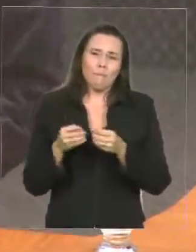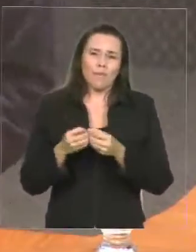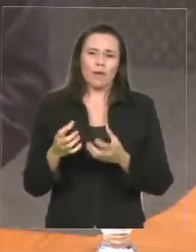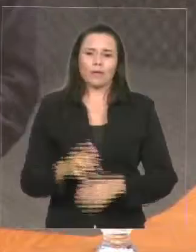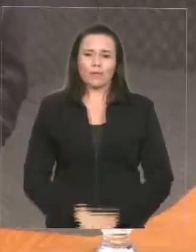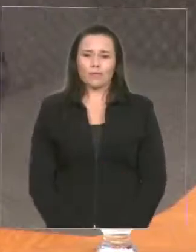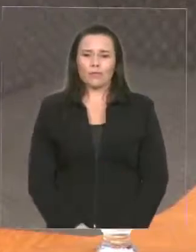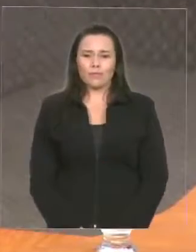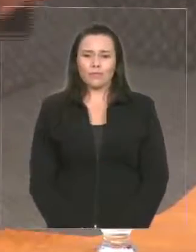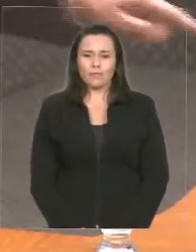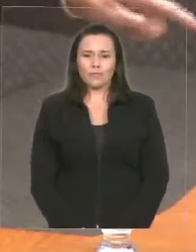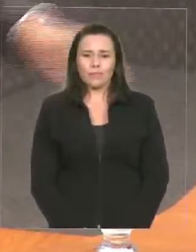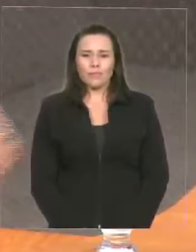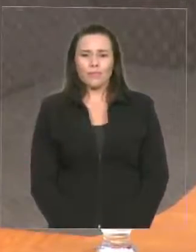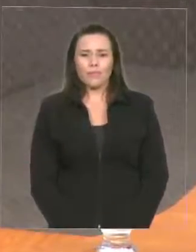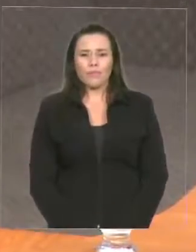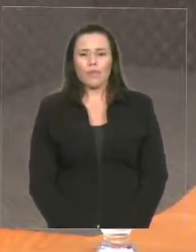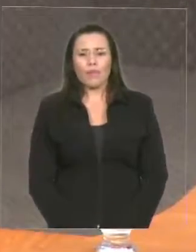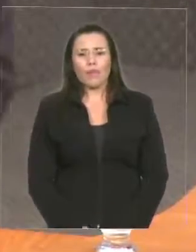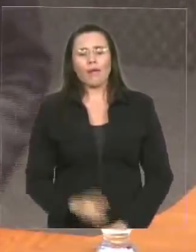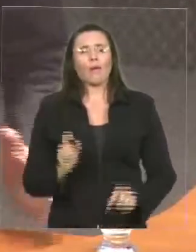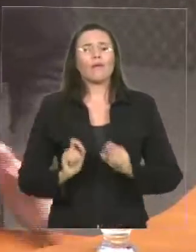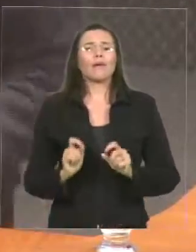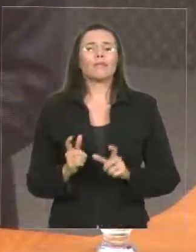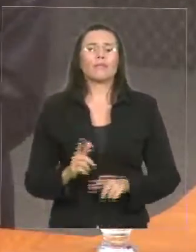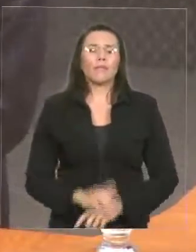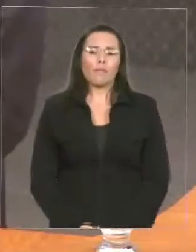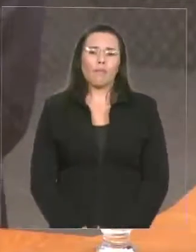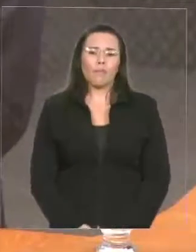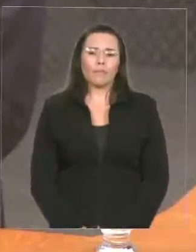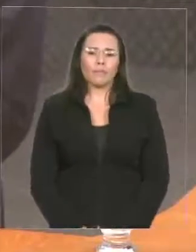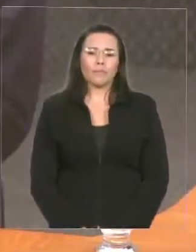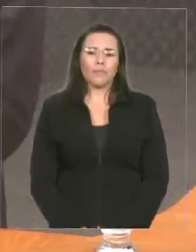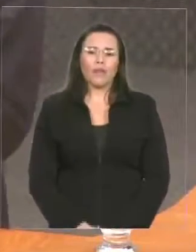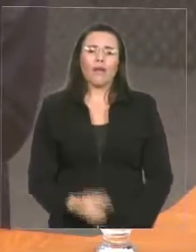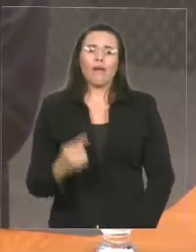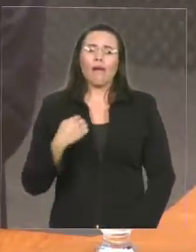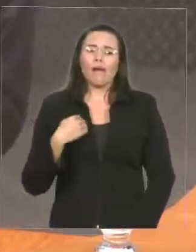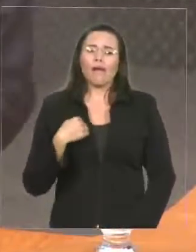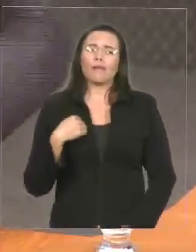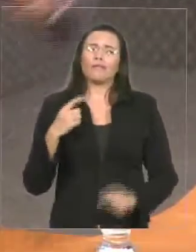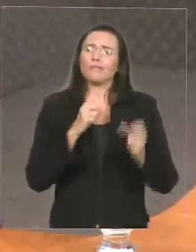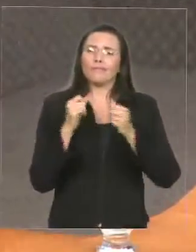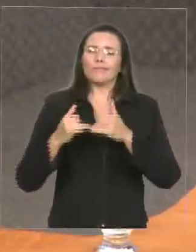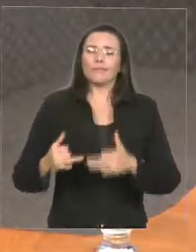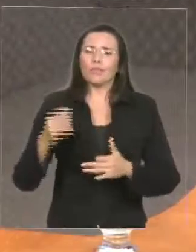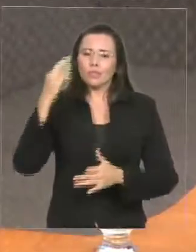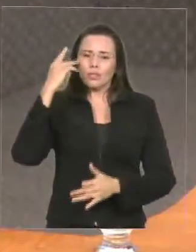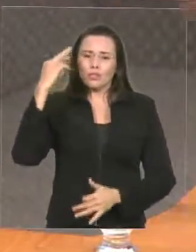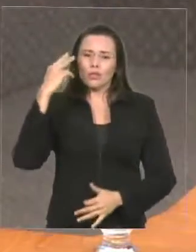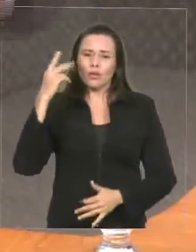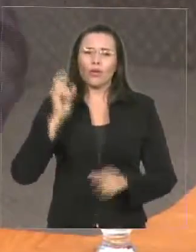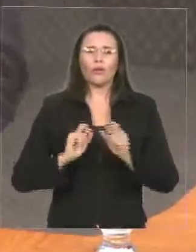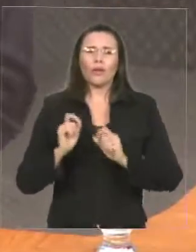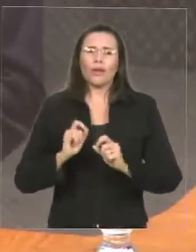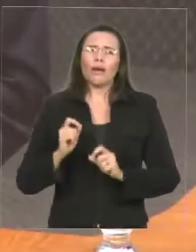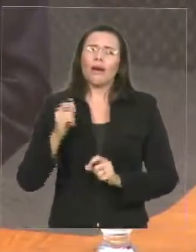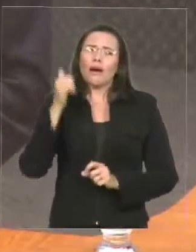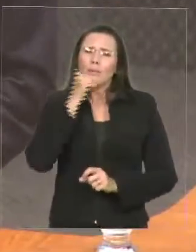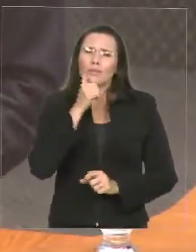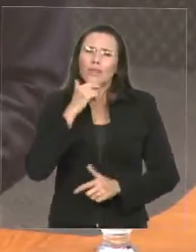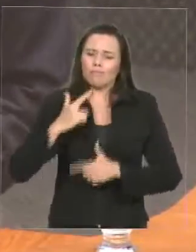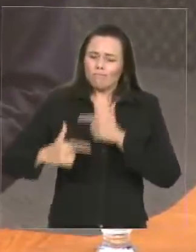ao homem e negava a sua própria origem, que era a mulher. Faça essa historiografia curta para dizer de como ela vem vencendo na